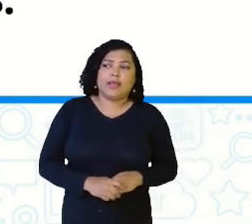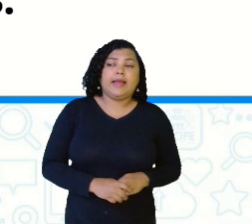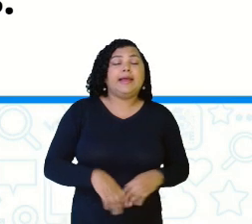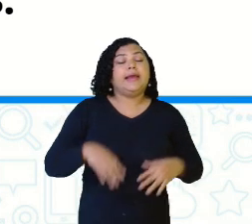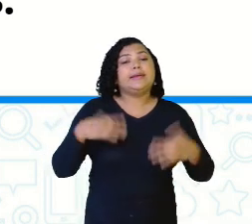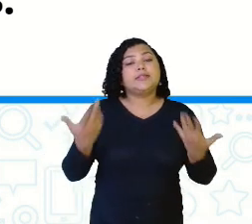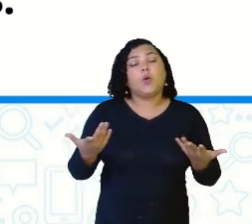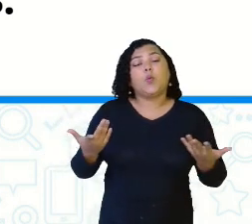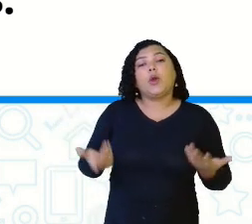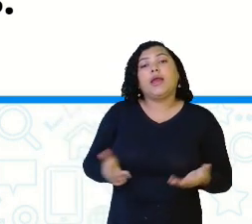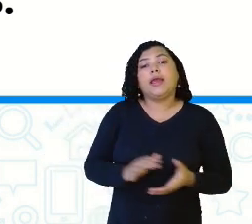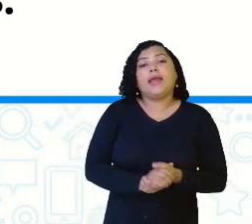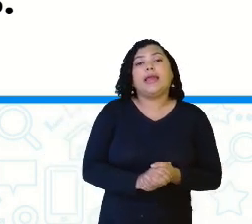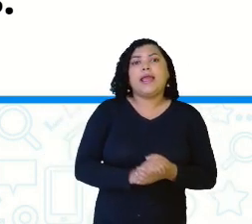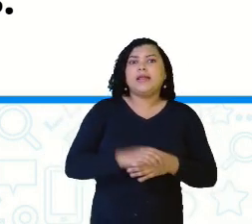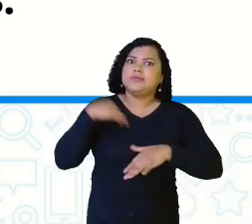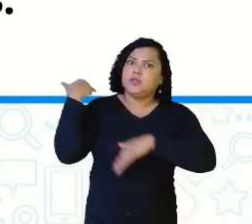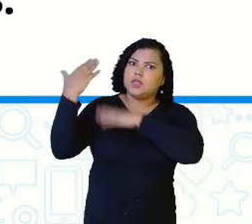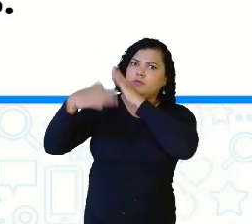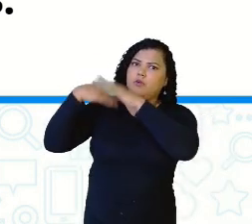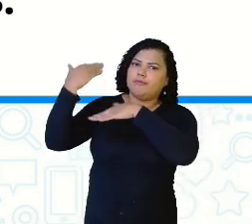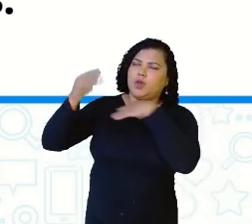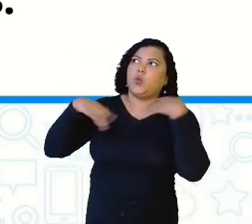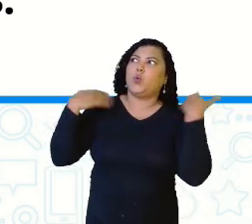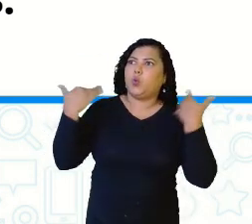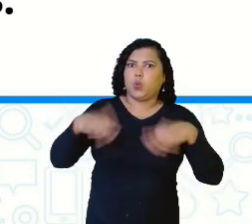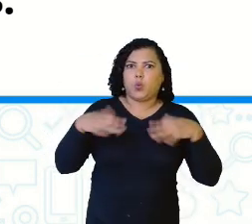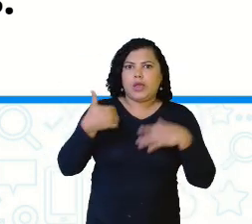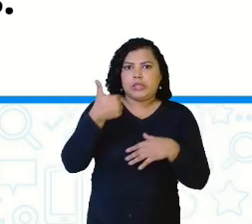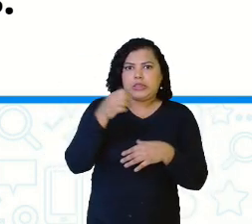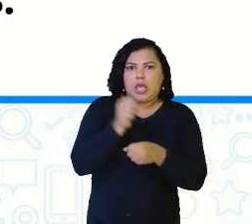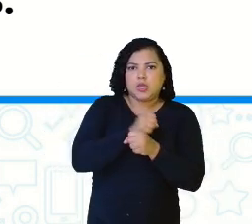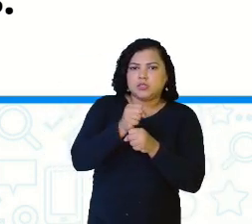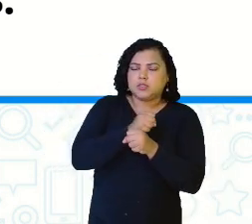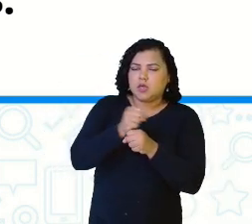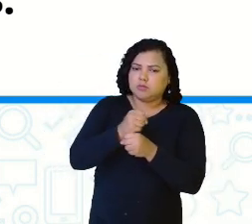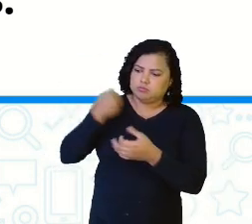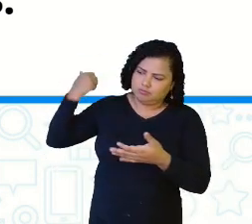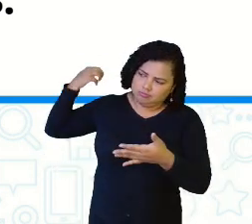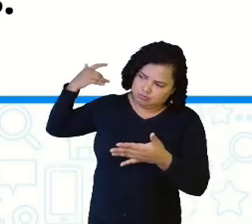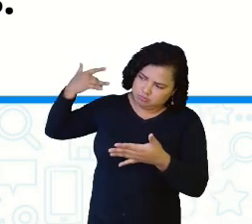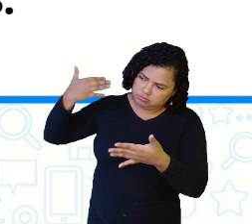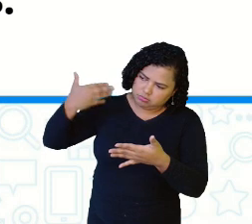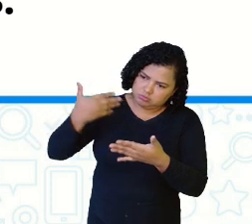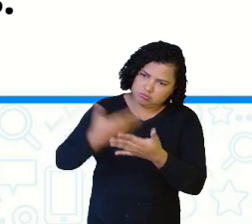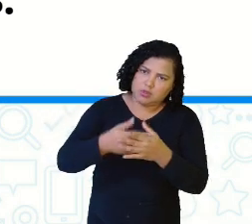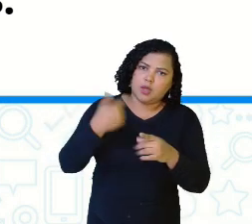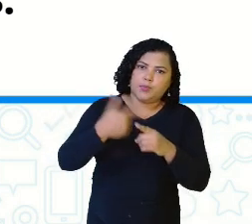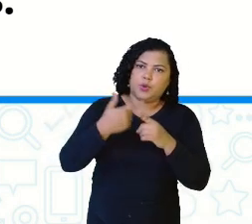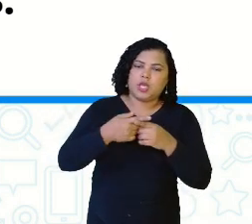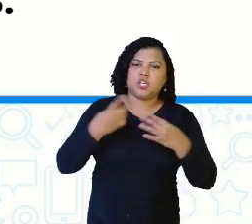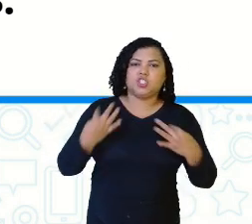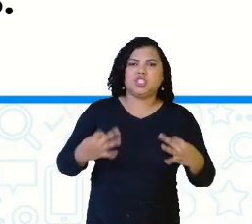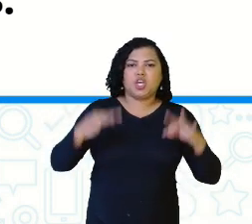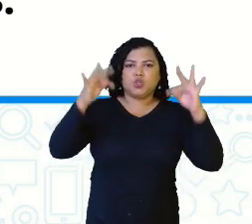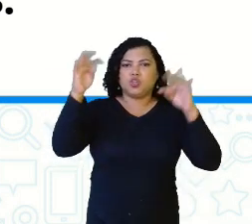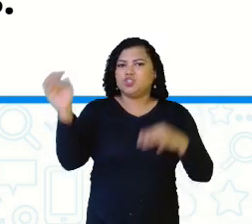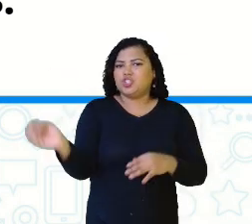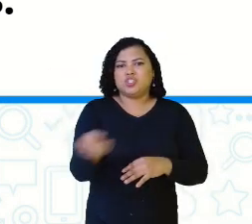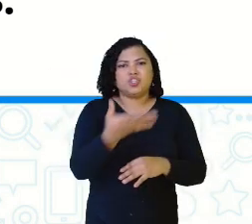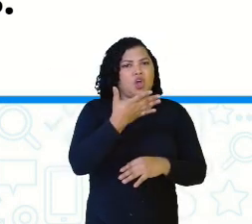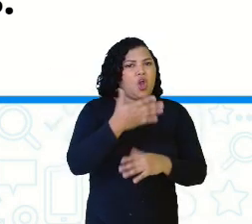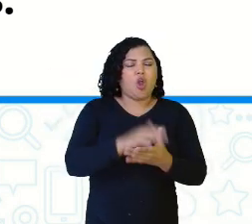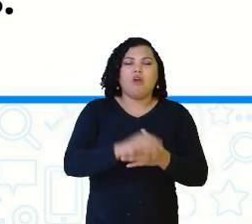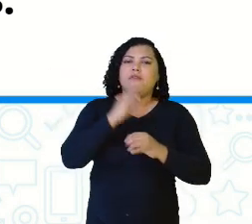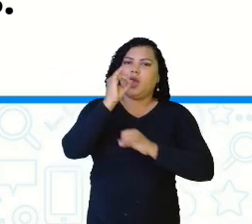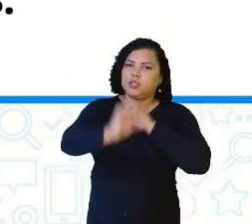de comunicação, eles avançaram muito na última década, né? Graças ao desenvolvimento das novas tecnologias, do advento